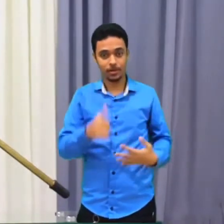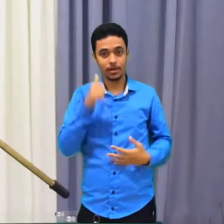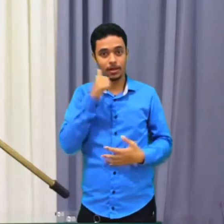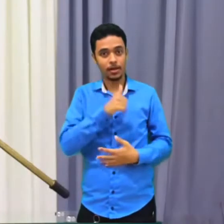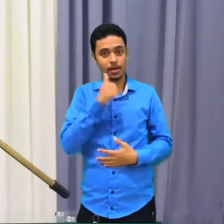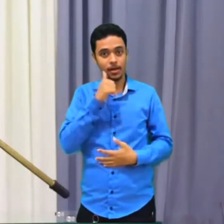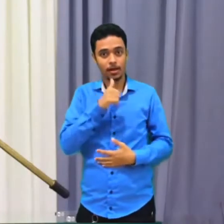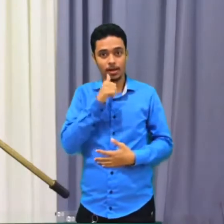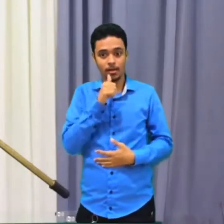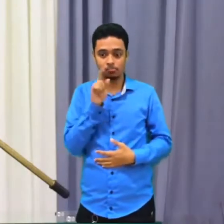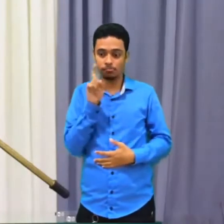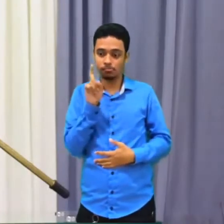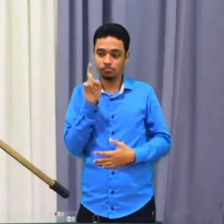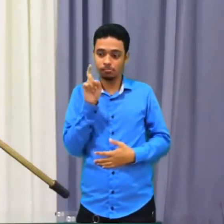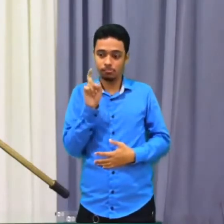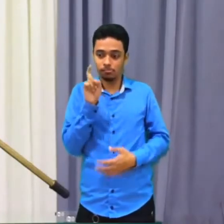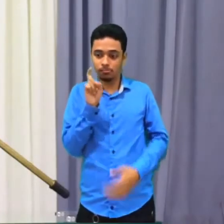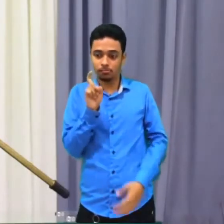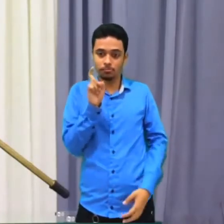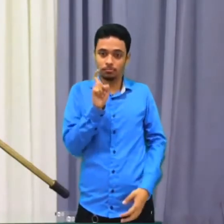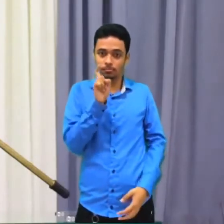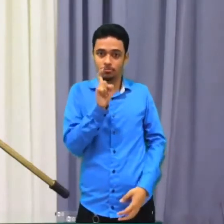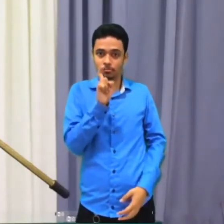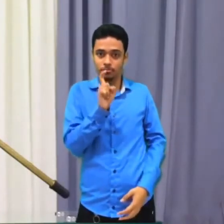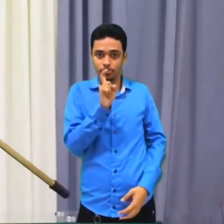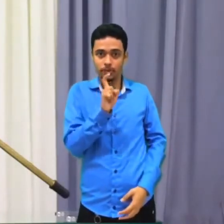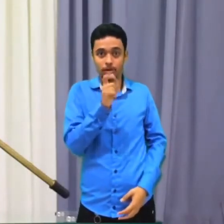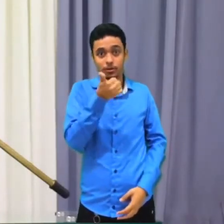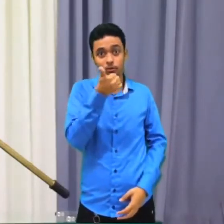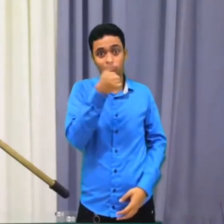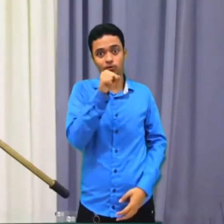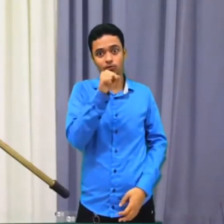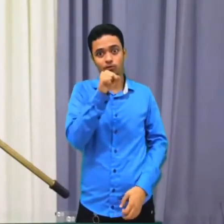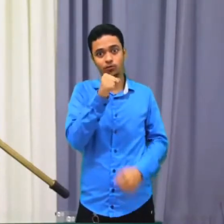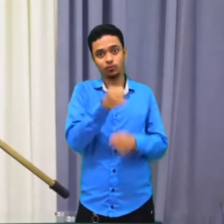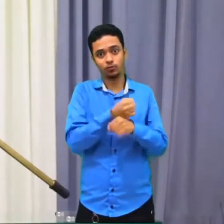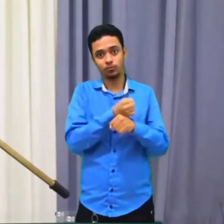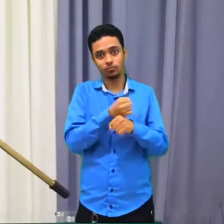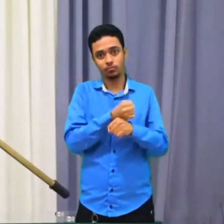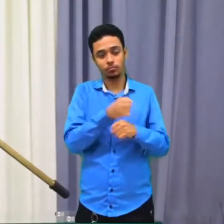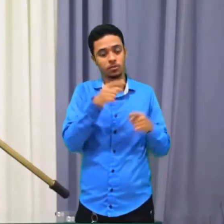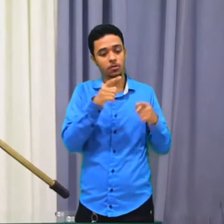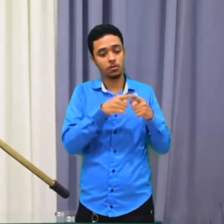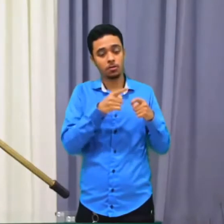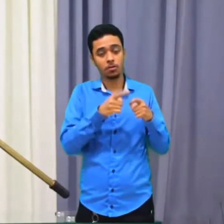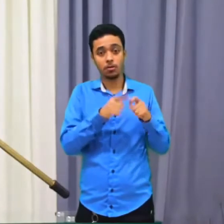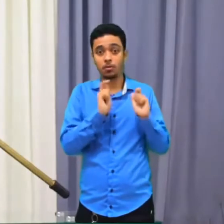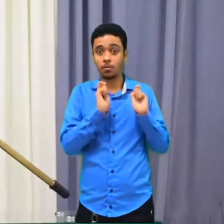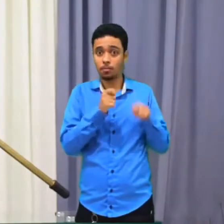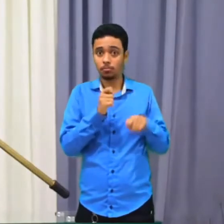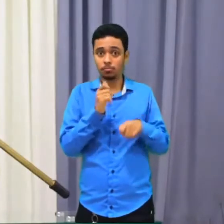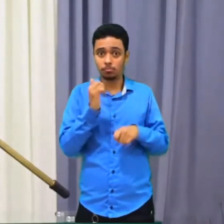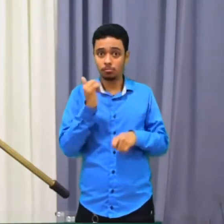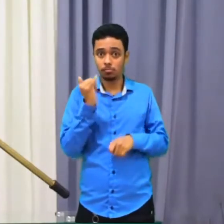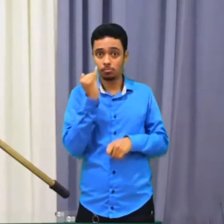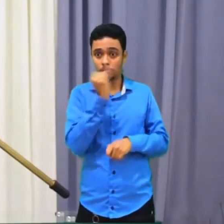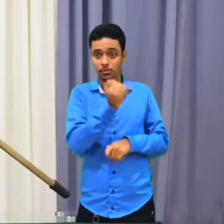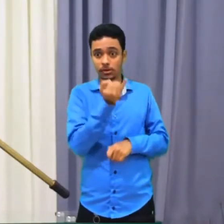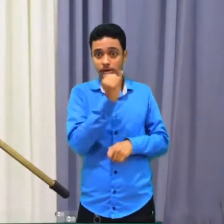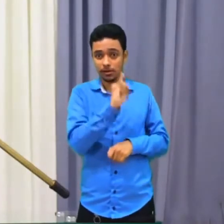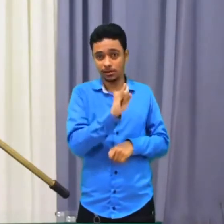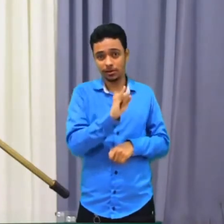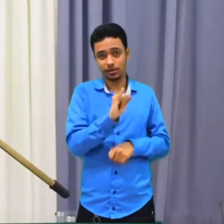andava encurvada já há 18 anos. Os médicos já poderiam ter dito, fosse em nossos dias,